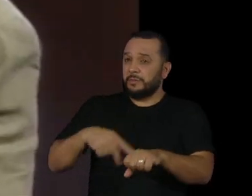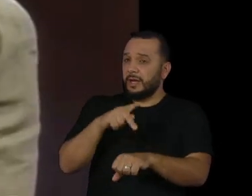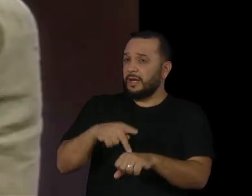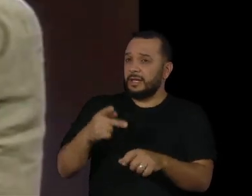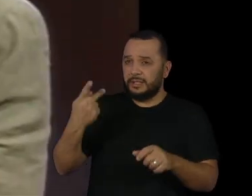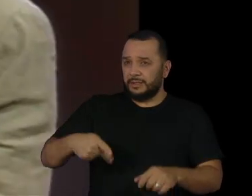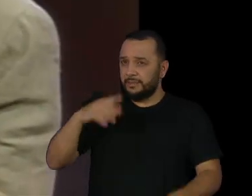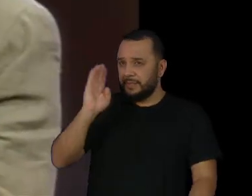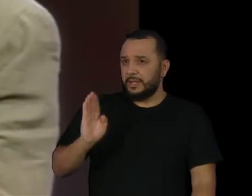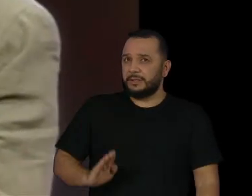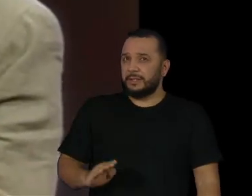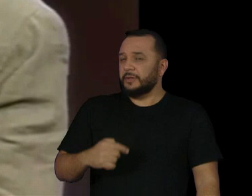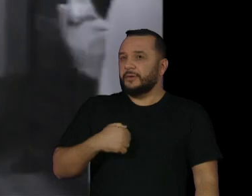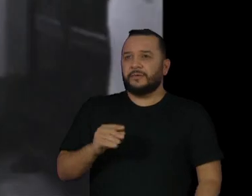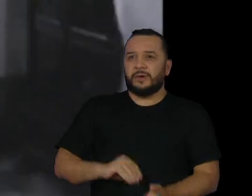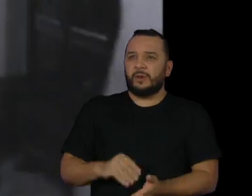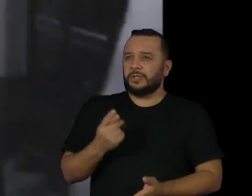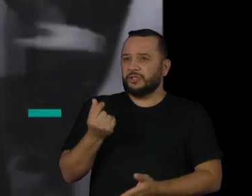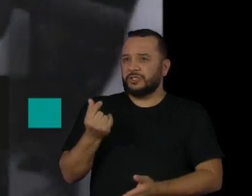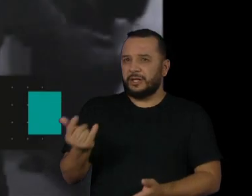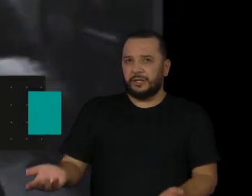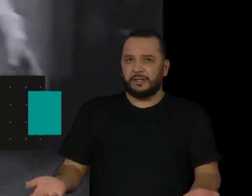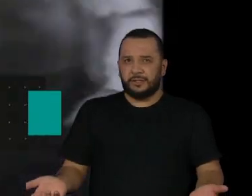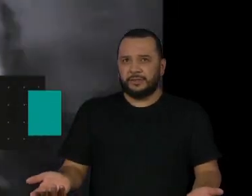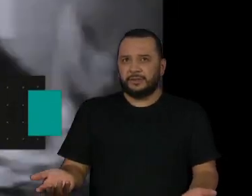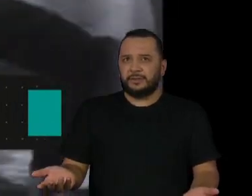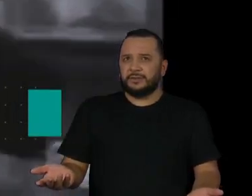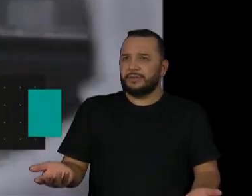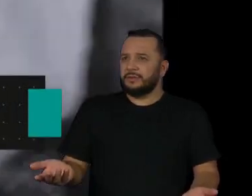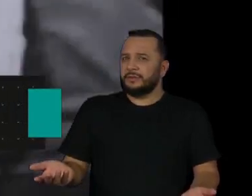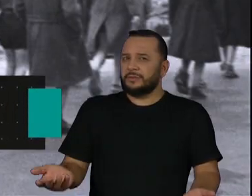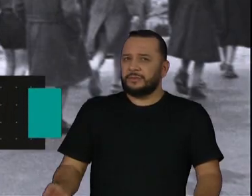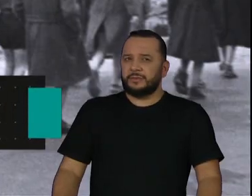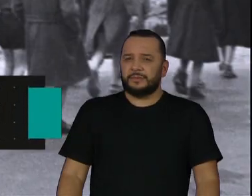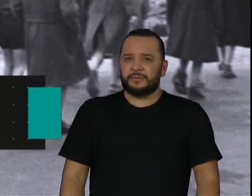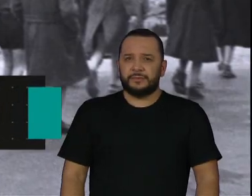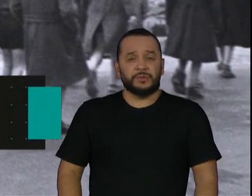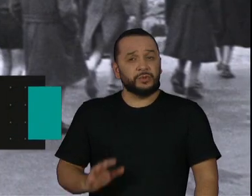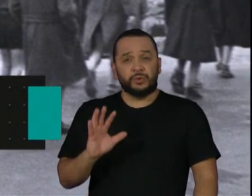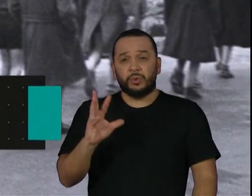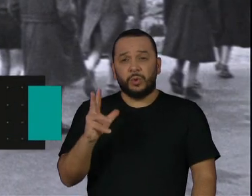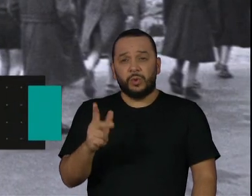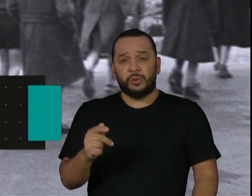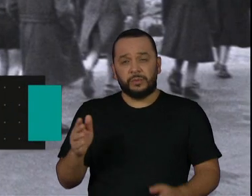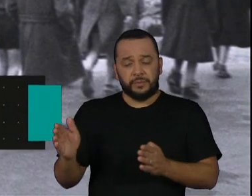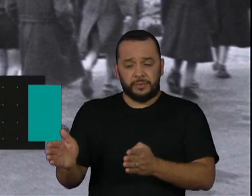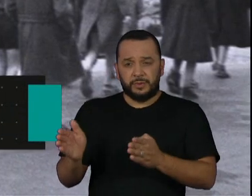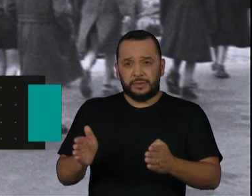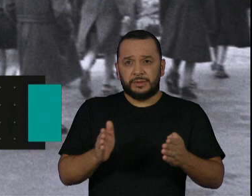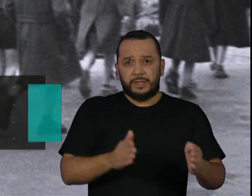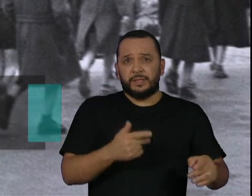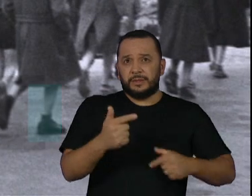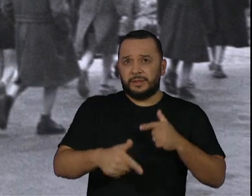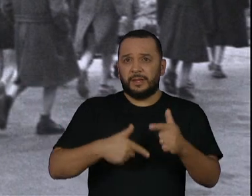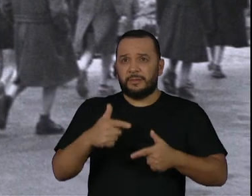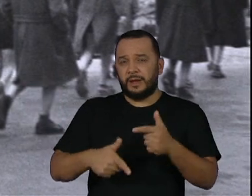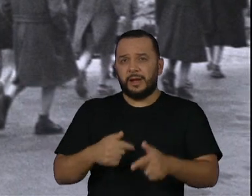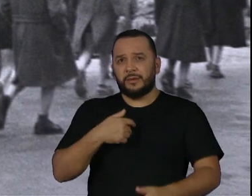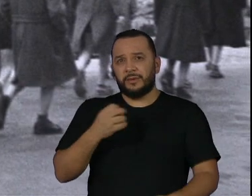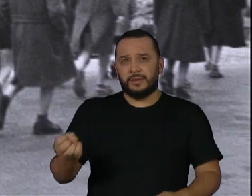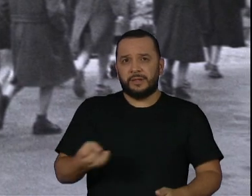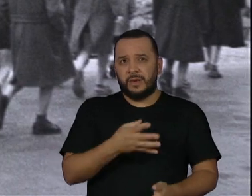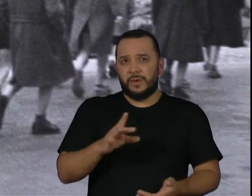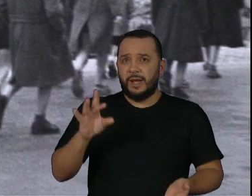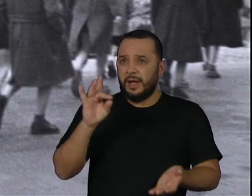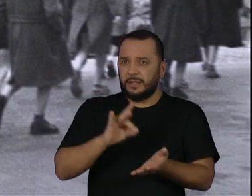o nosso, quer dizer, sem recursos. Francisco, tedeschi, fascista! Todo o processo de trabalho do neorrealismo que